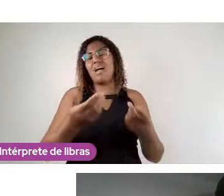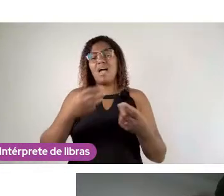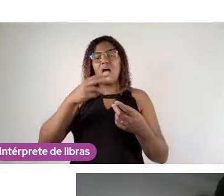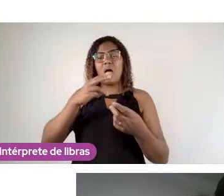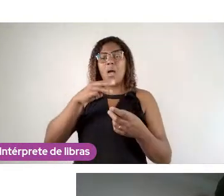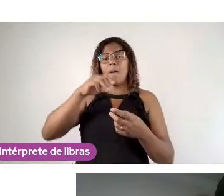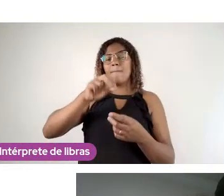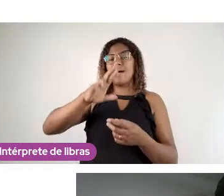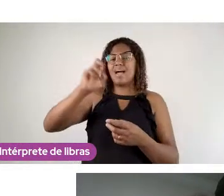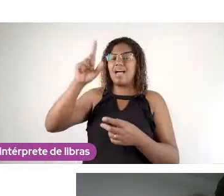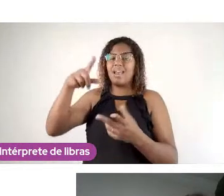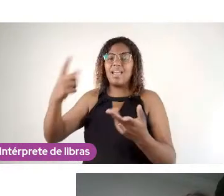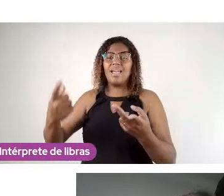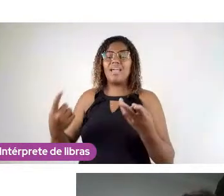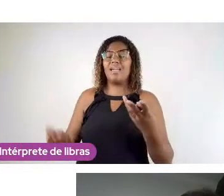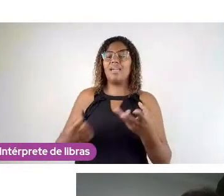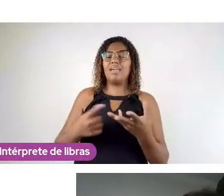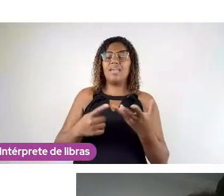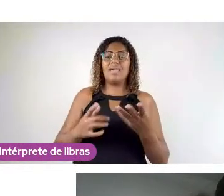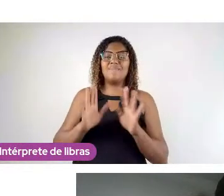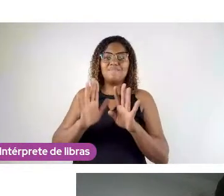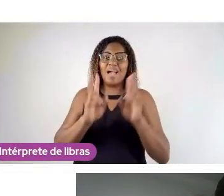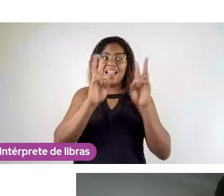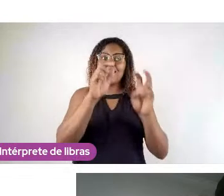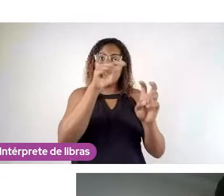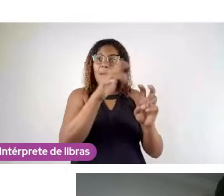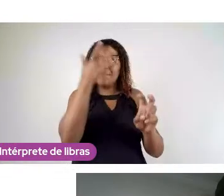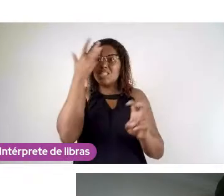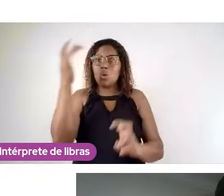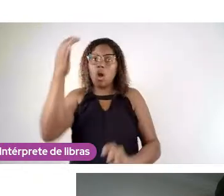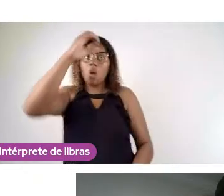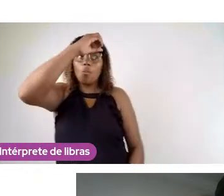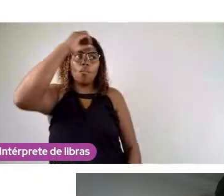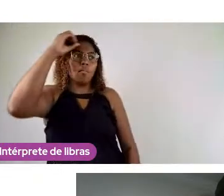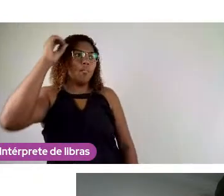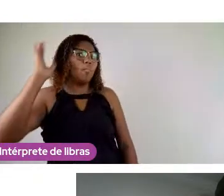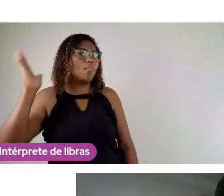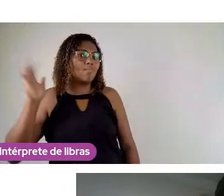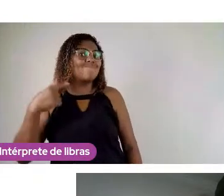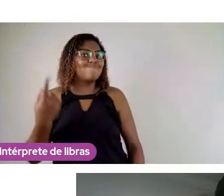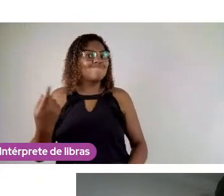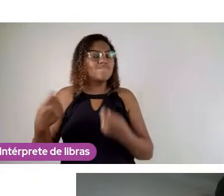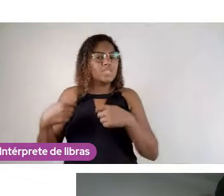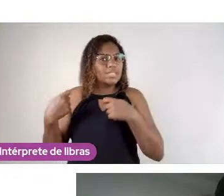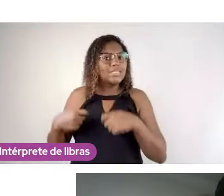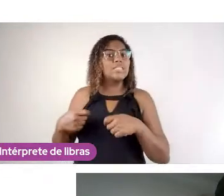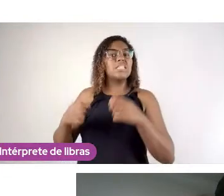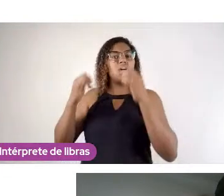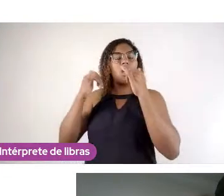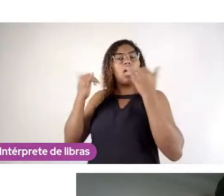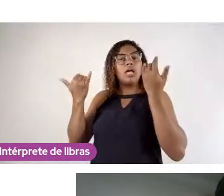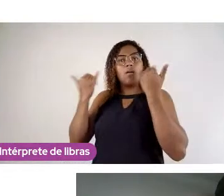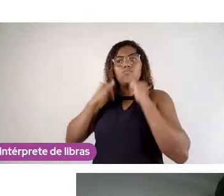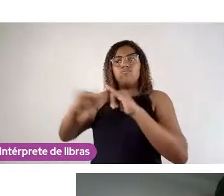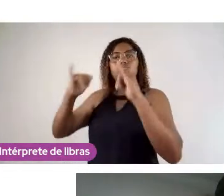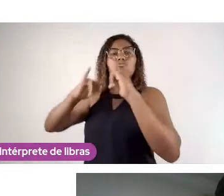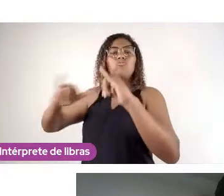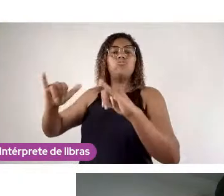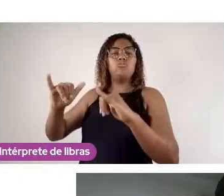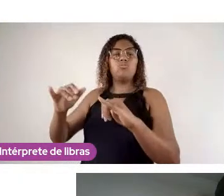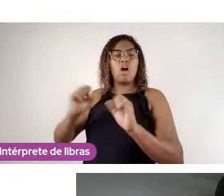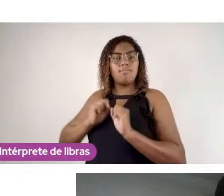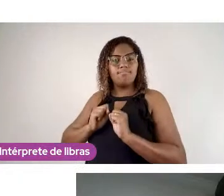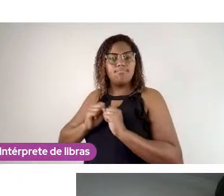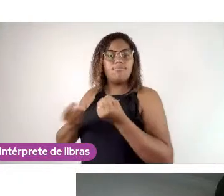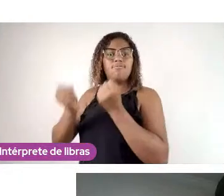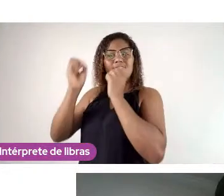cizija, mas são termos que as pessoas realmente não conhecem. Então, a gente realmente tem que fazer a nossa parte de